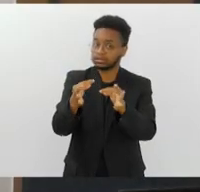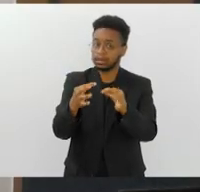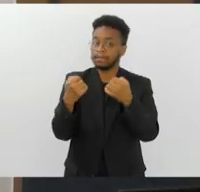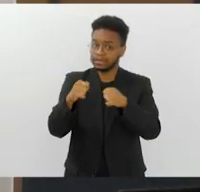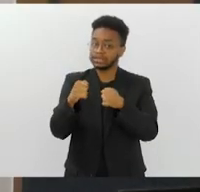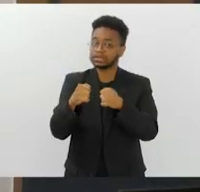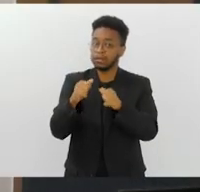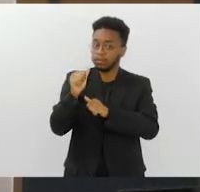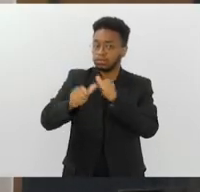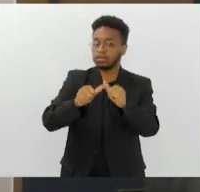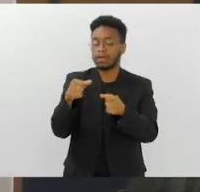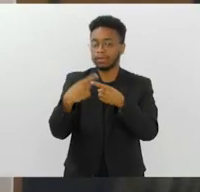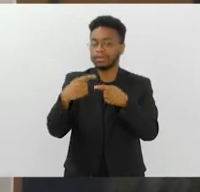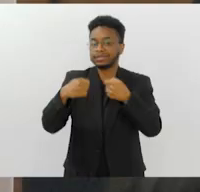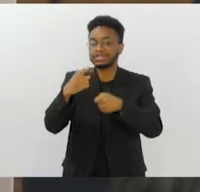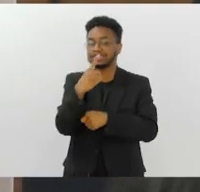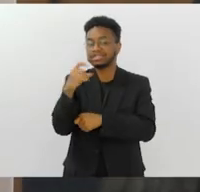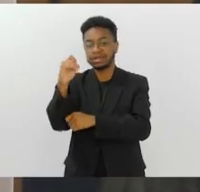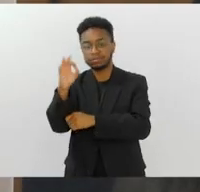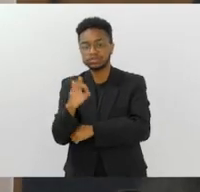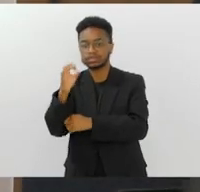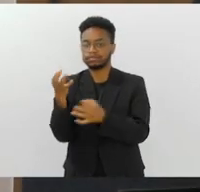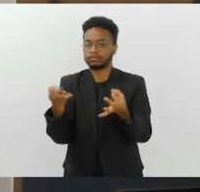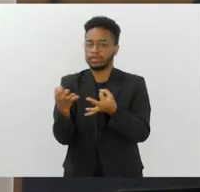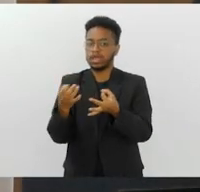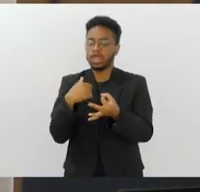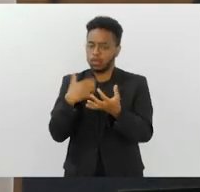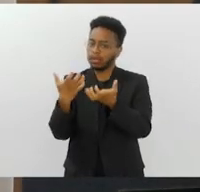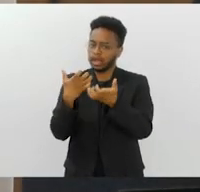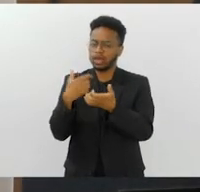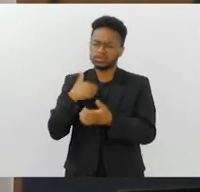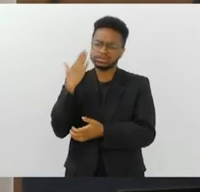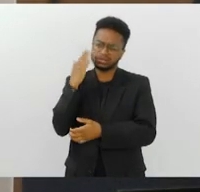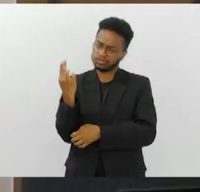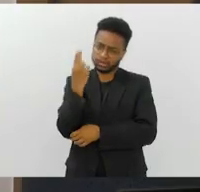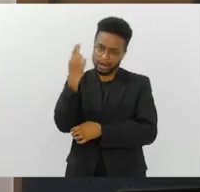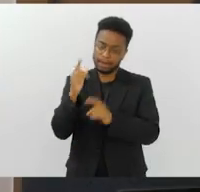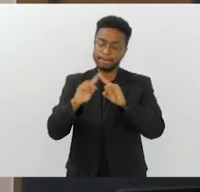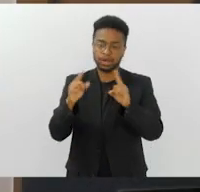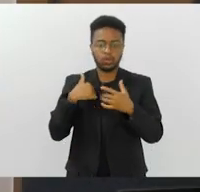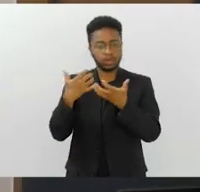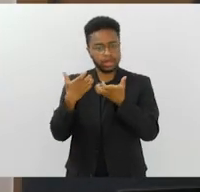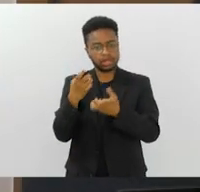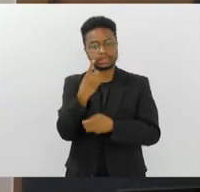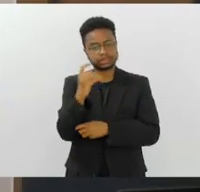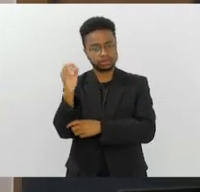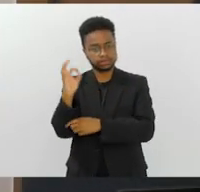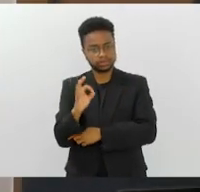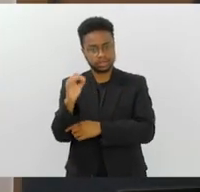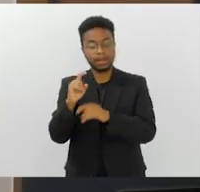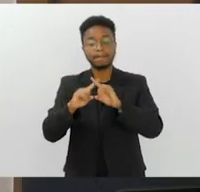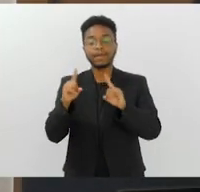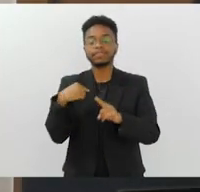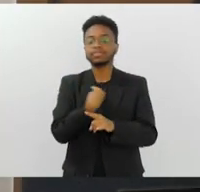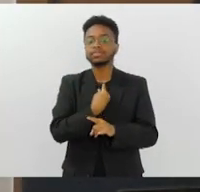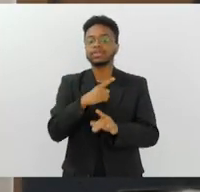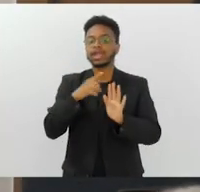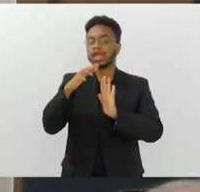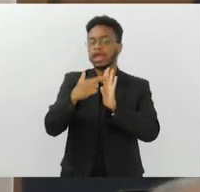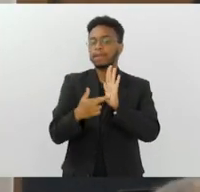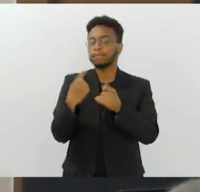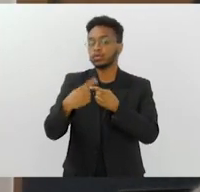no 100 eu quero eu sei que é impossível mas eu quero chegar no 100 Então a gente tem esse procedimento Para quê Para que as pessoas